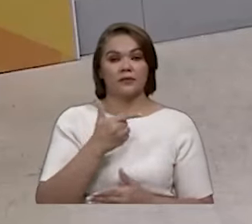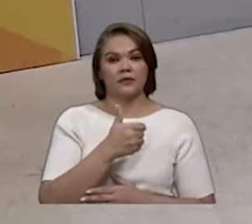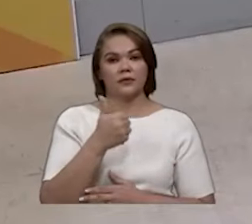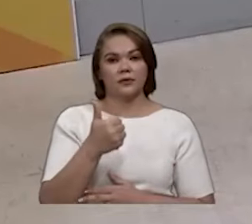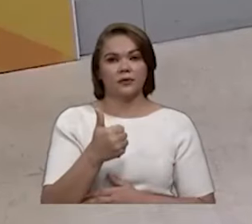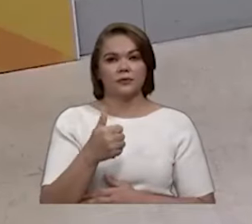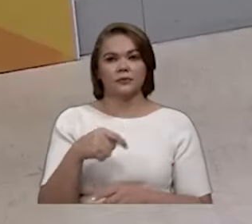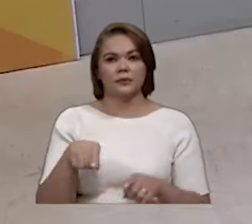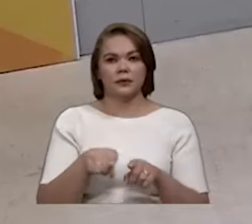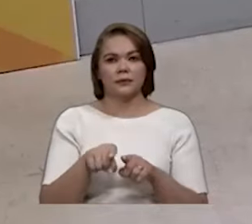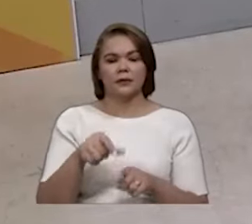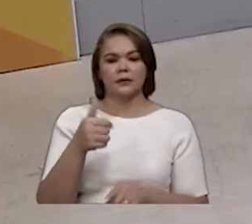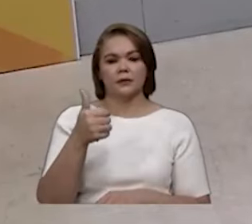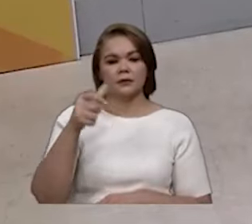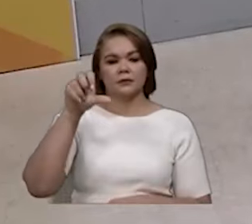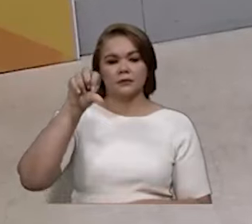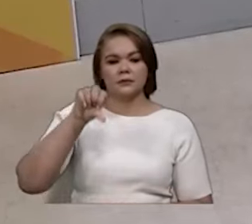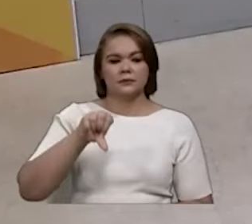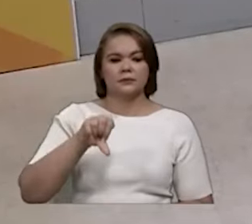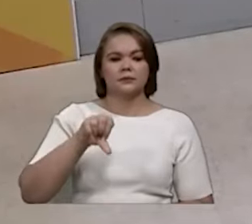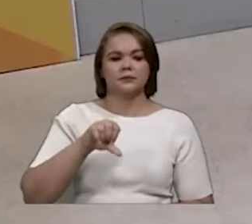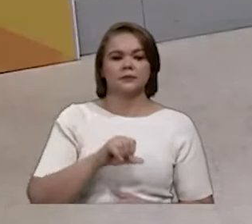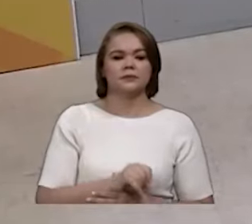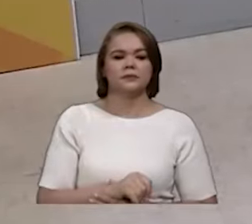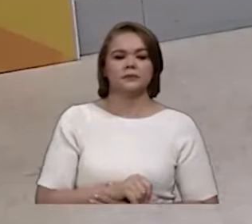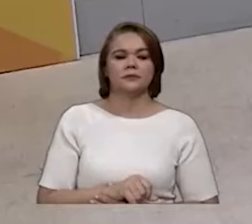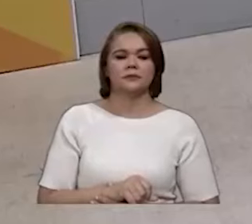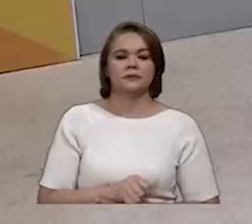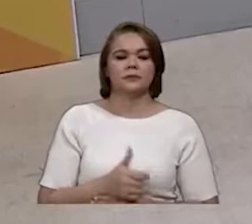também bolinha de número 19.